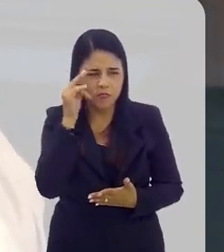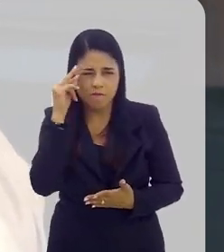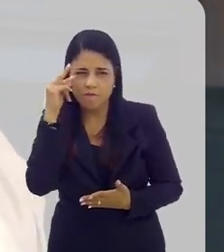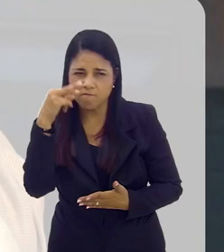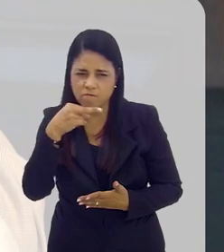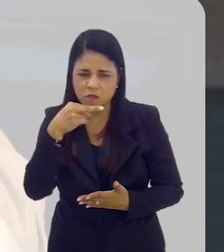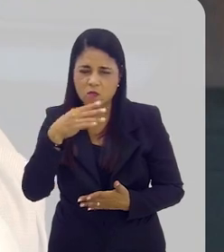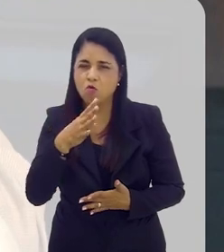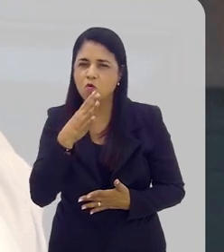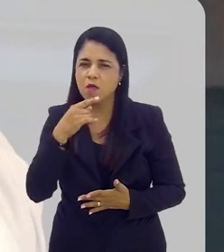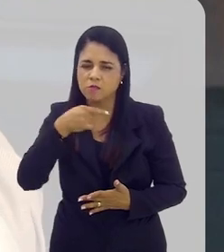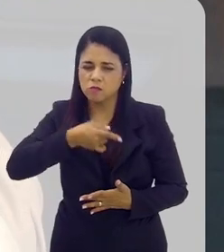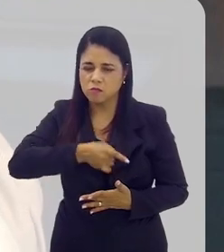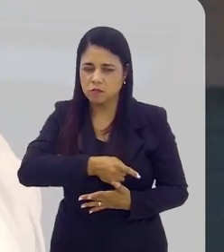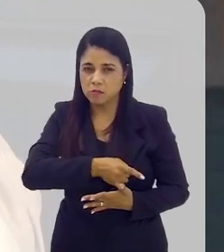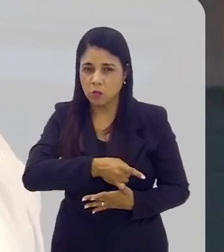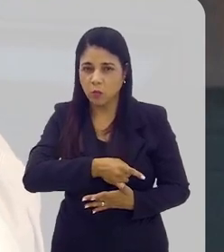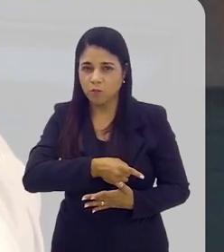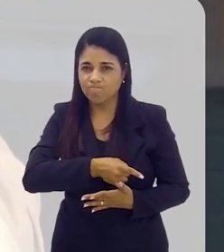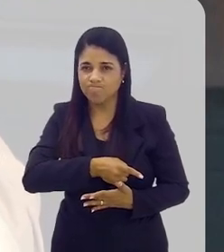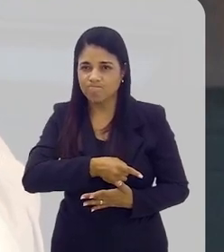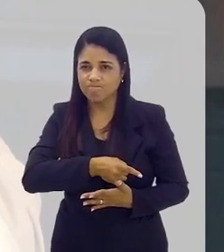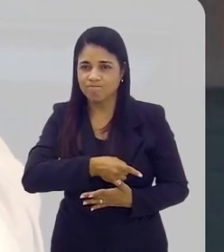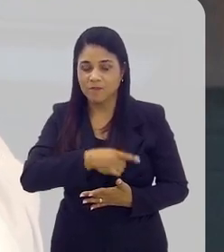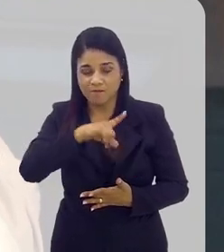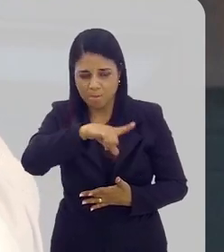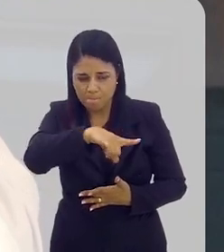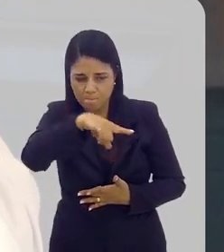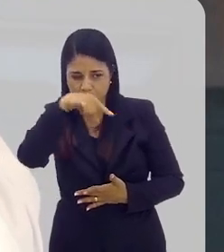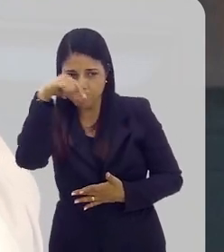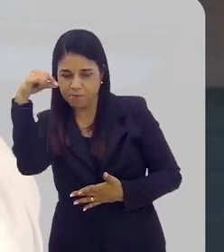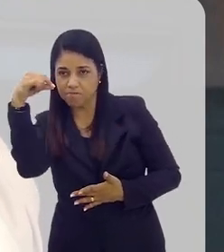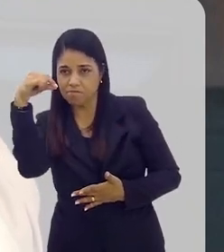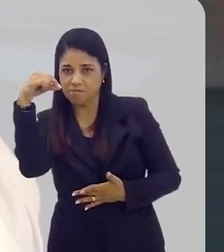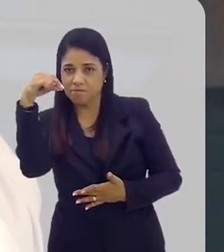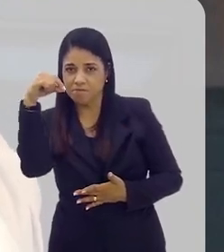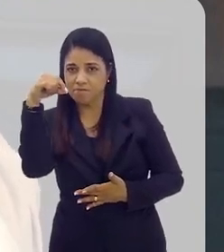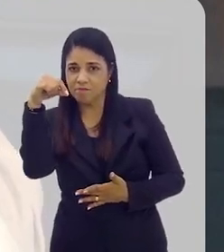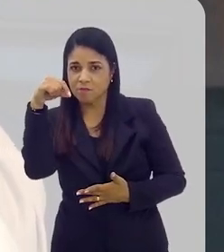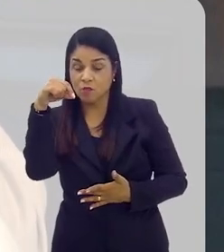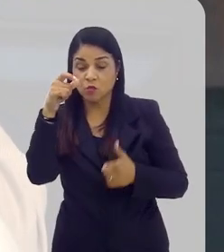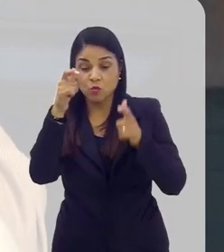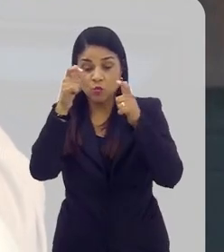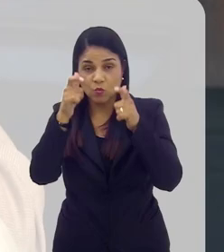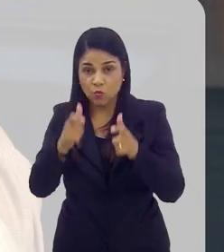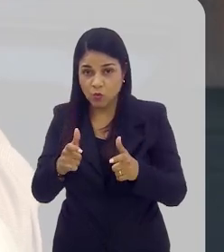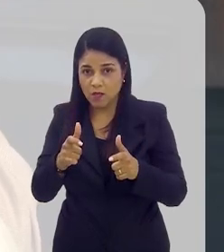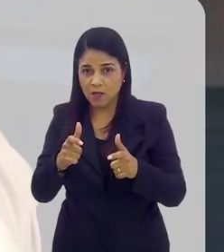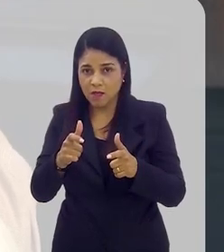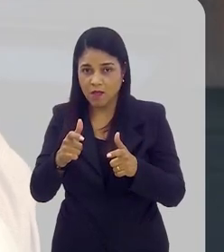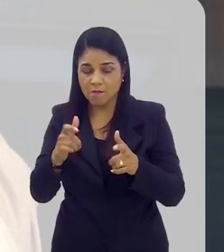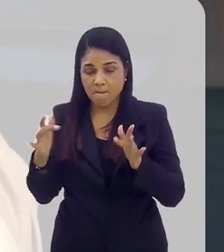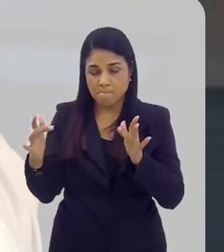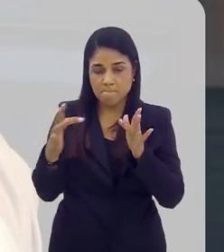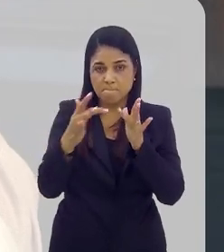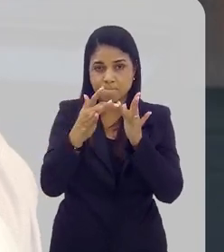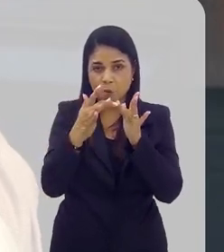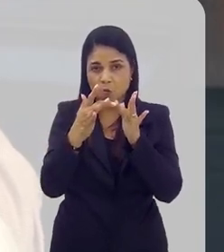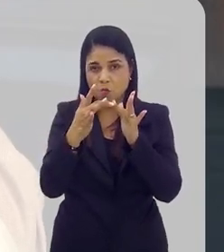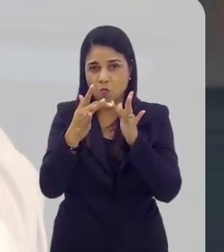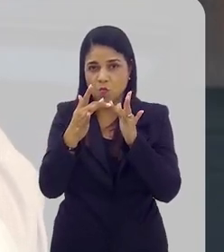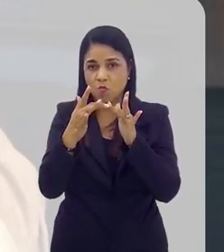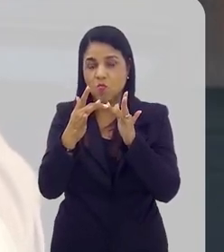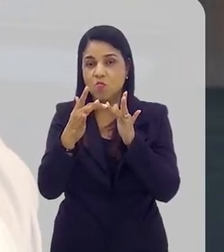Acredite. Acredite que Deus, ele te observa e ele te vê. Talvez ele só vai te pensar,